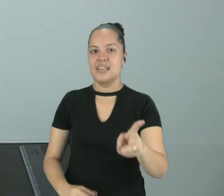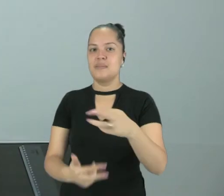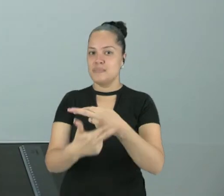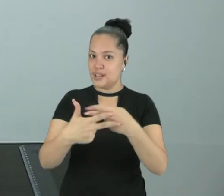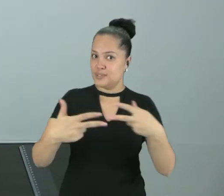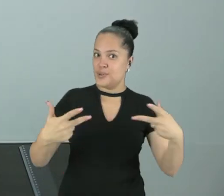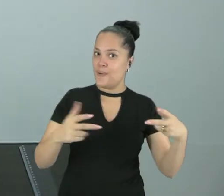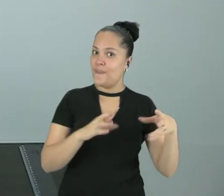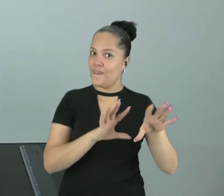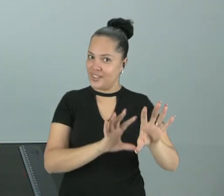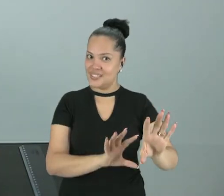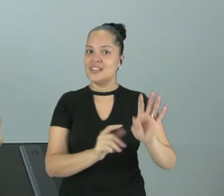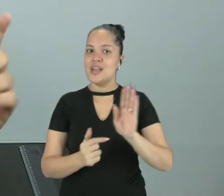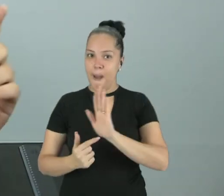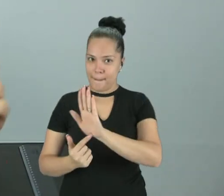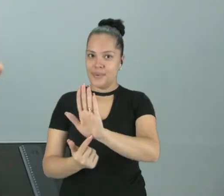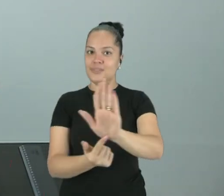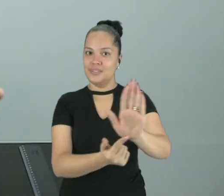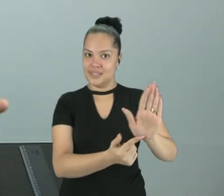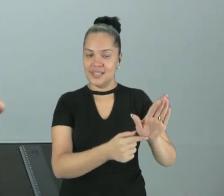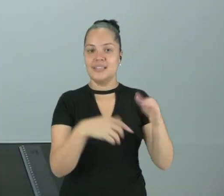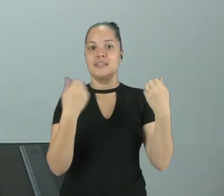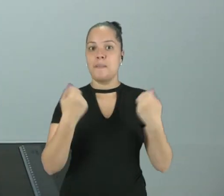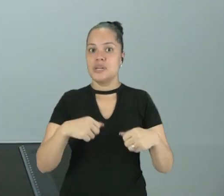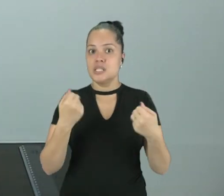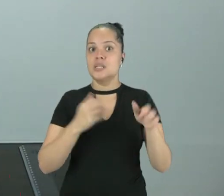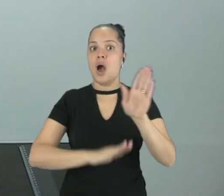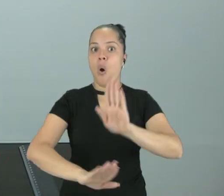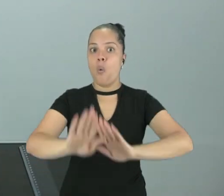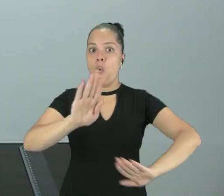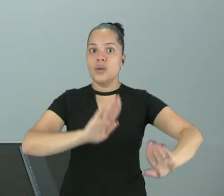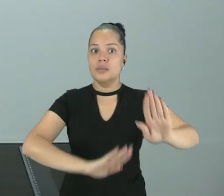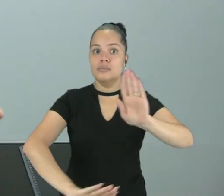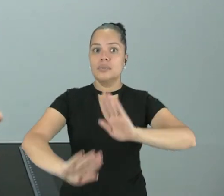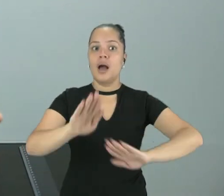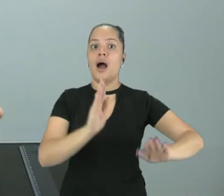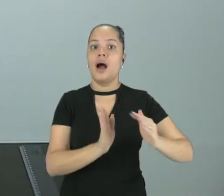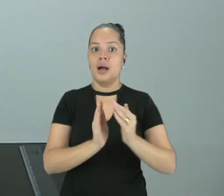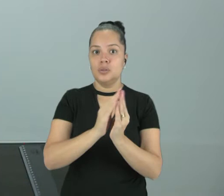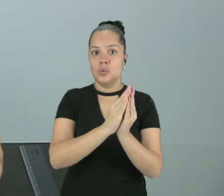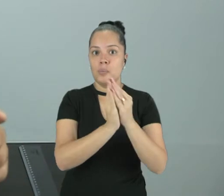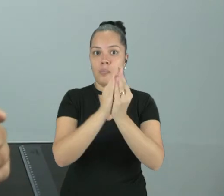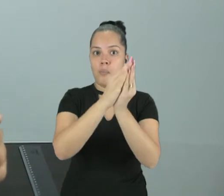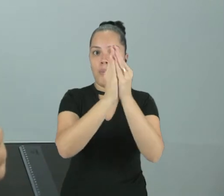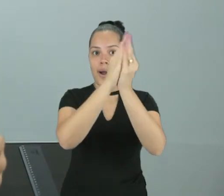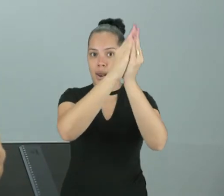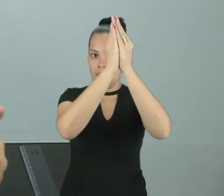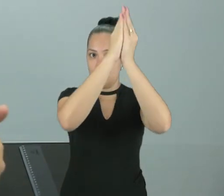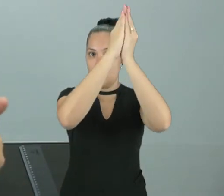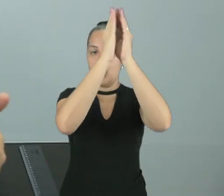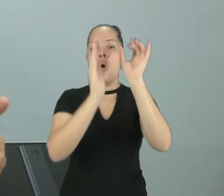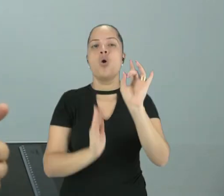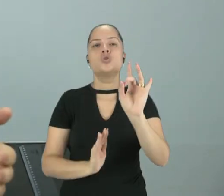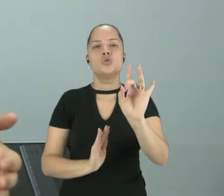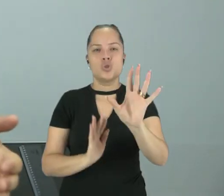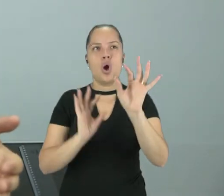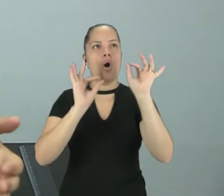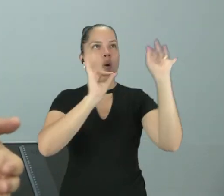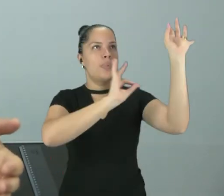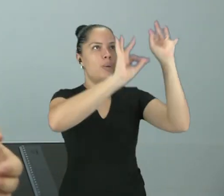elementos aqui precisamos ter cuidado com o que que eu falei com balão o balão é só para